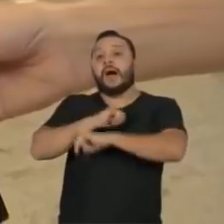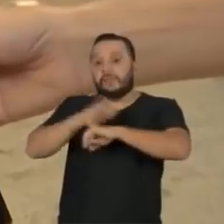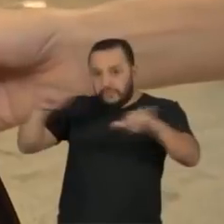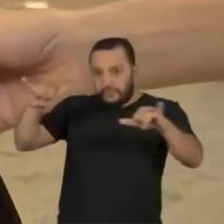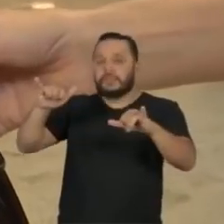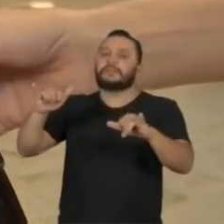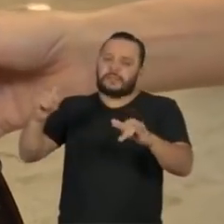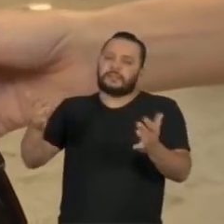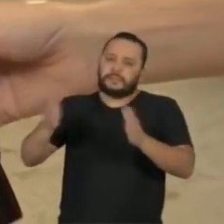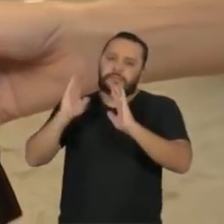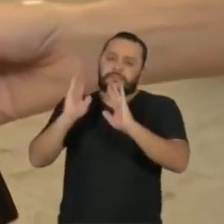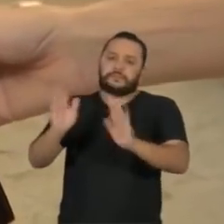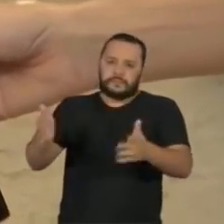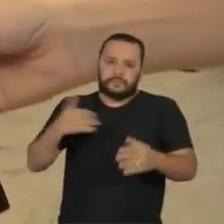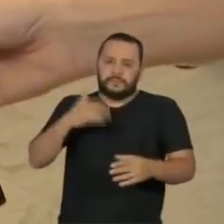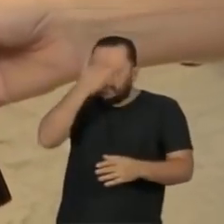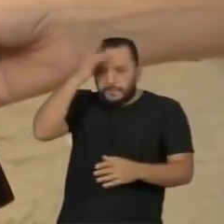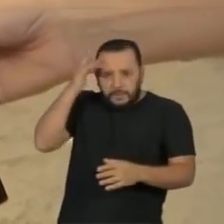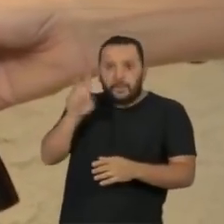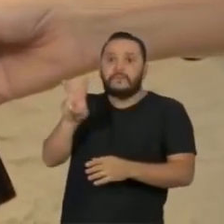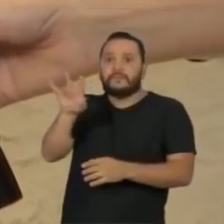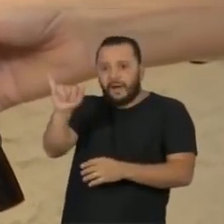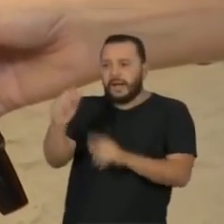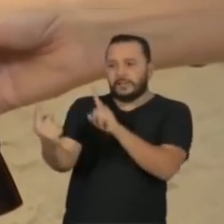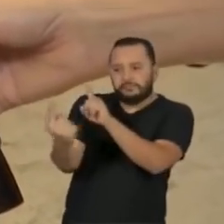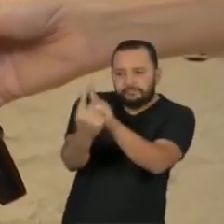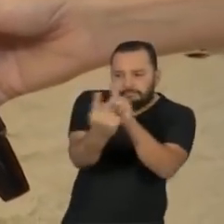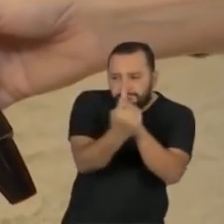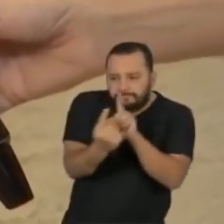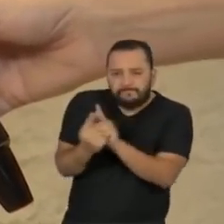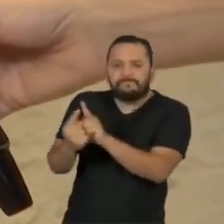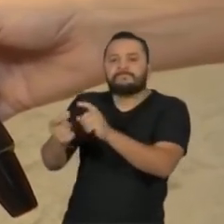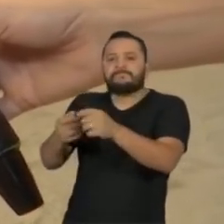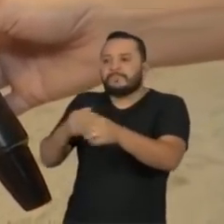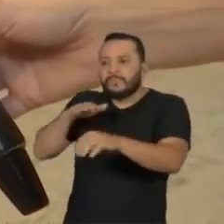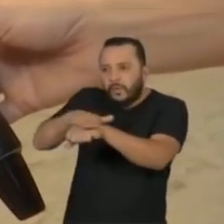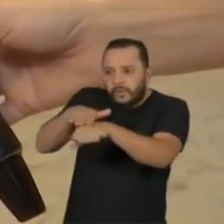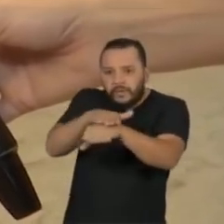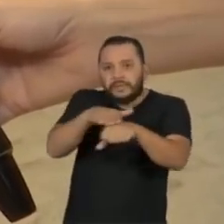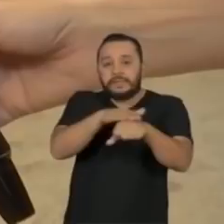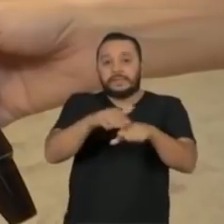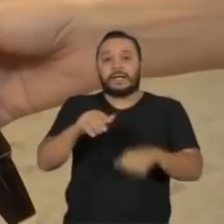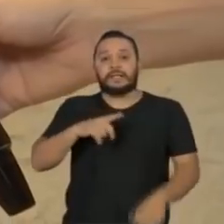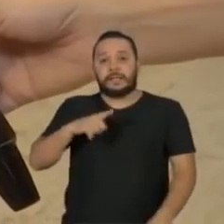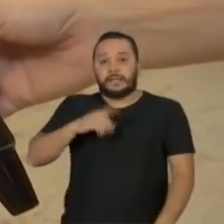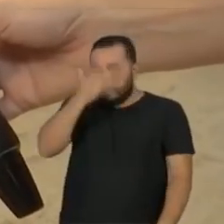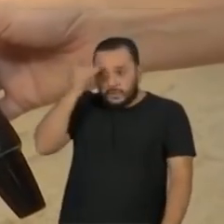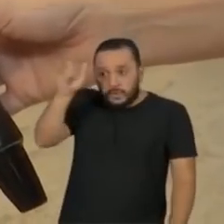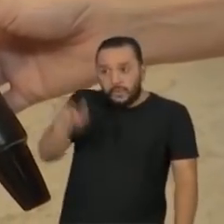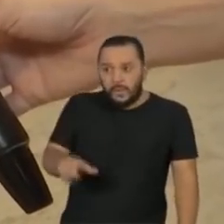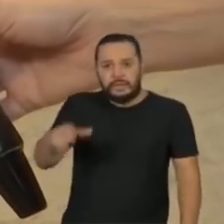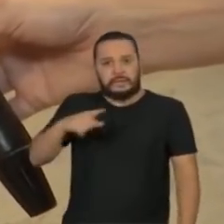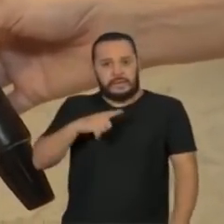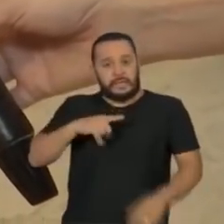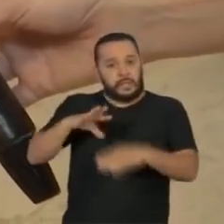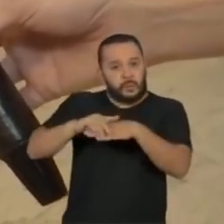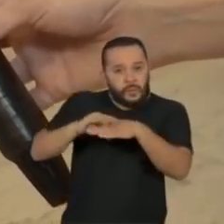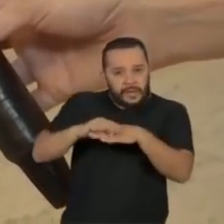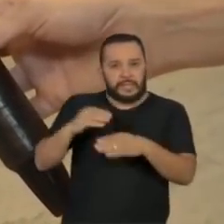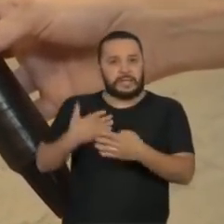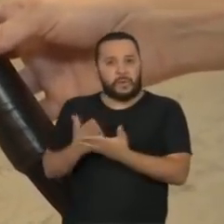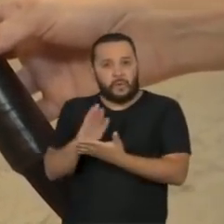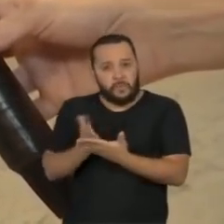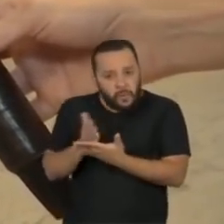que a autoridade sanitária está presente e que se há algum relato, algum passageiro informou algum tipo de doença ou desconforto